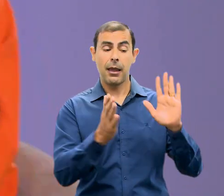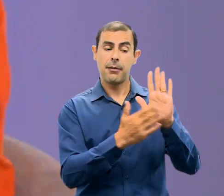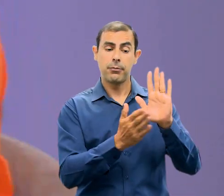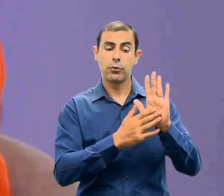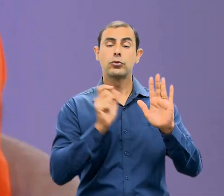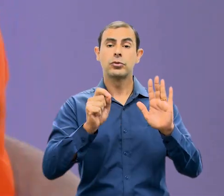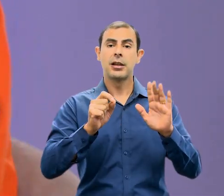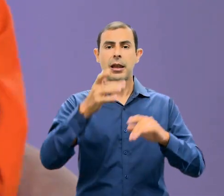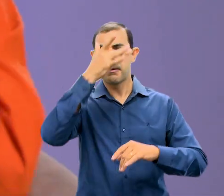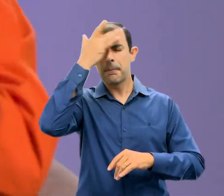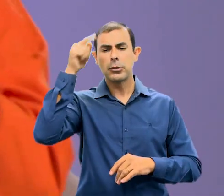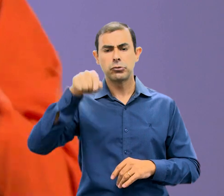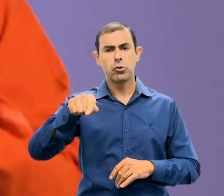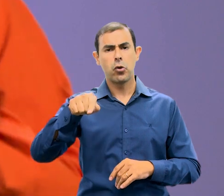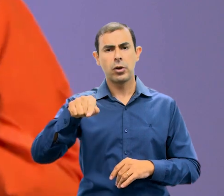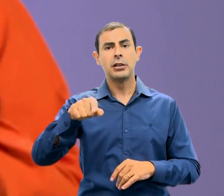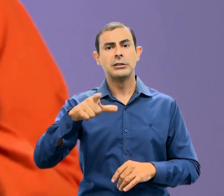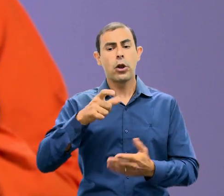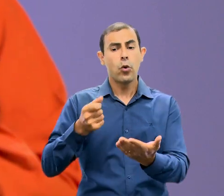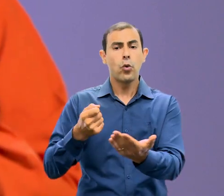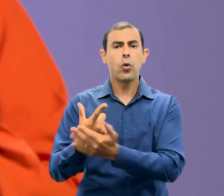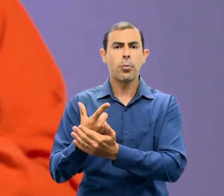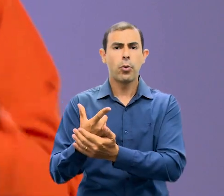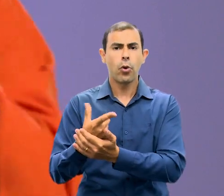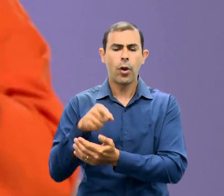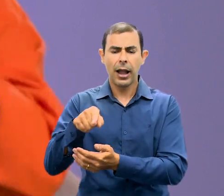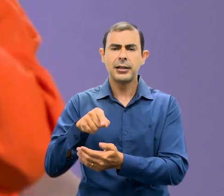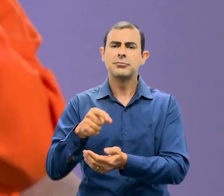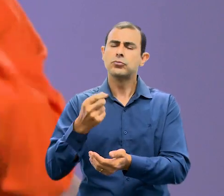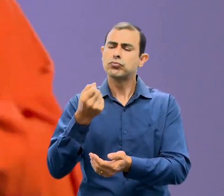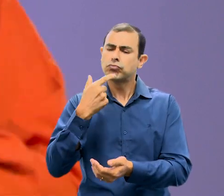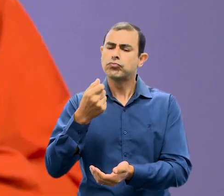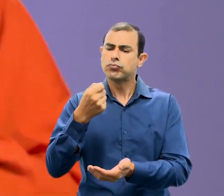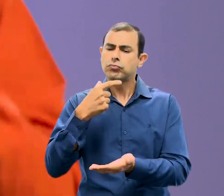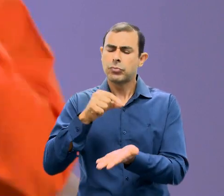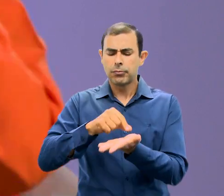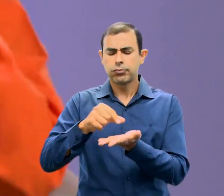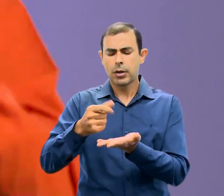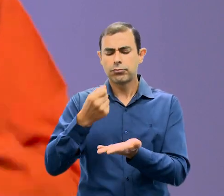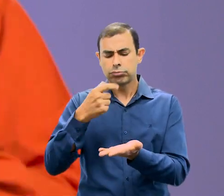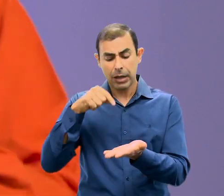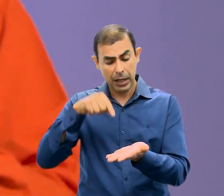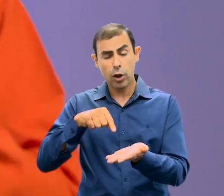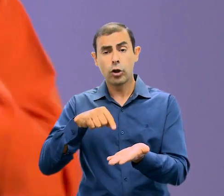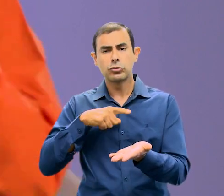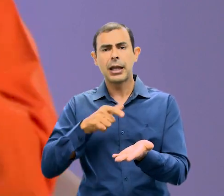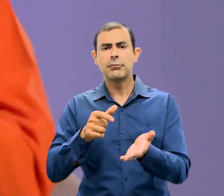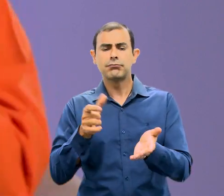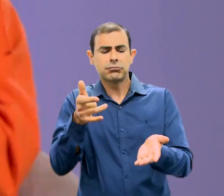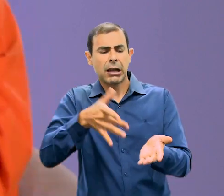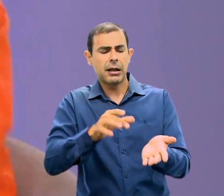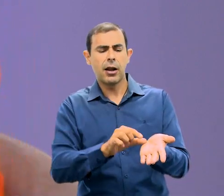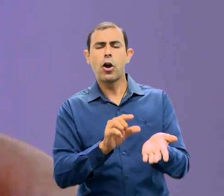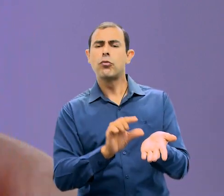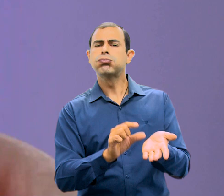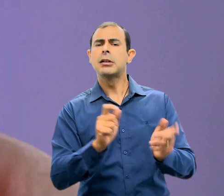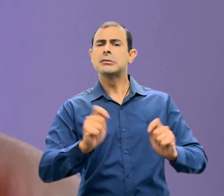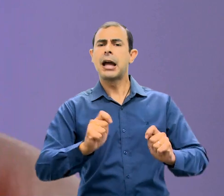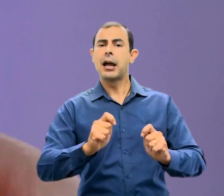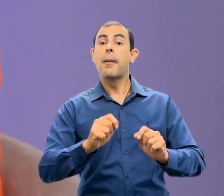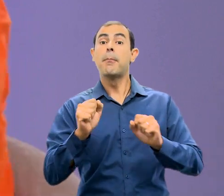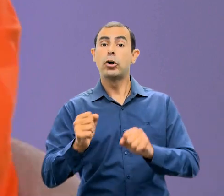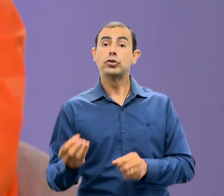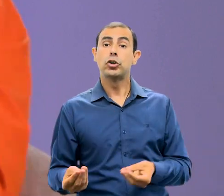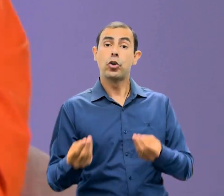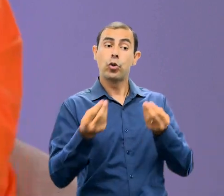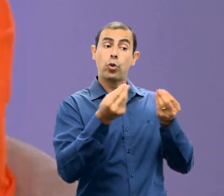que comprou o medicamento e não usou completamente esse medicamento ele é viável, ele está em boas condições, ele pode ser doado